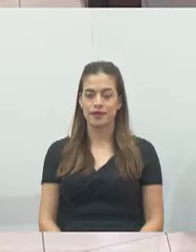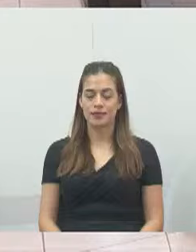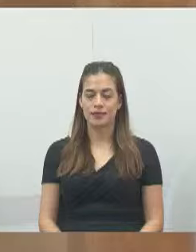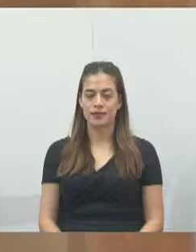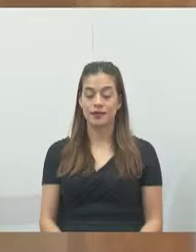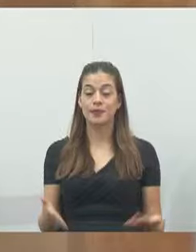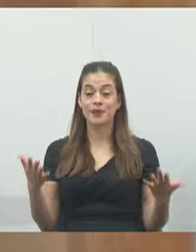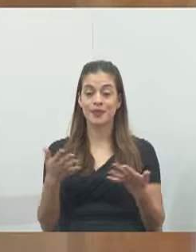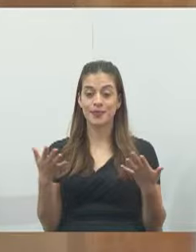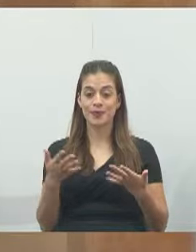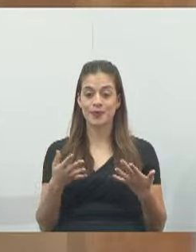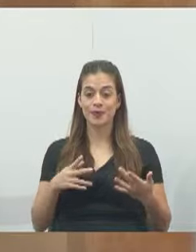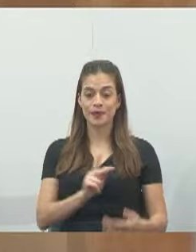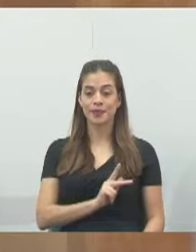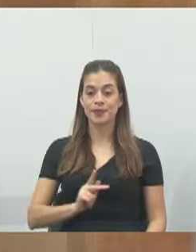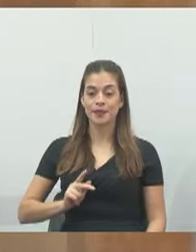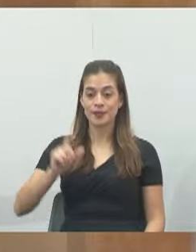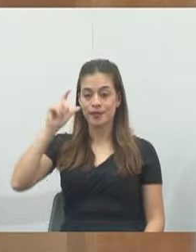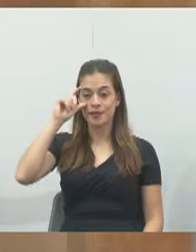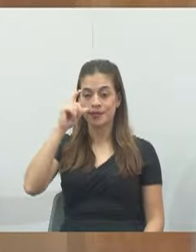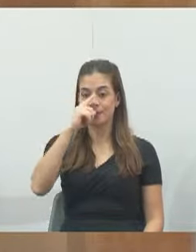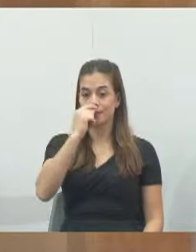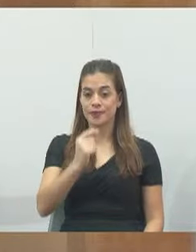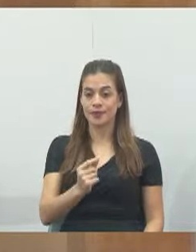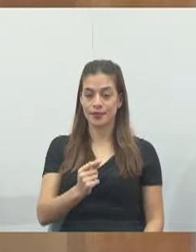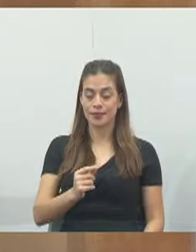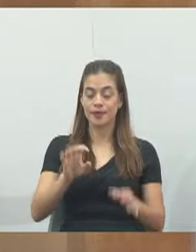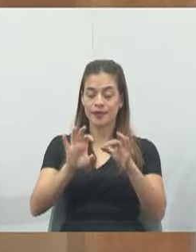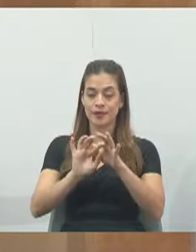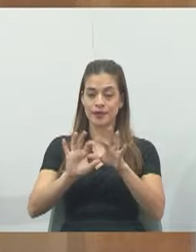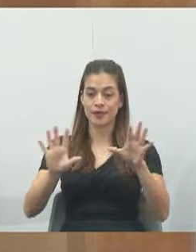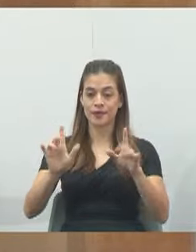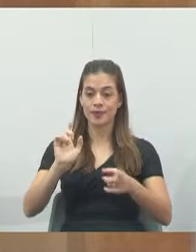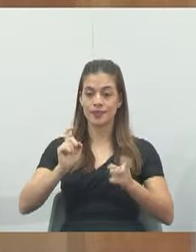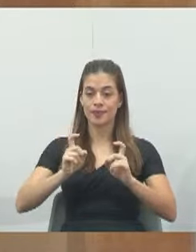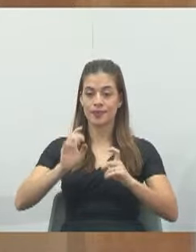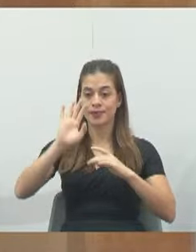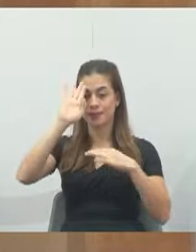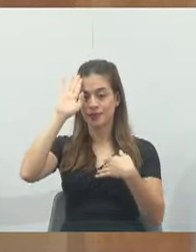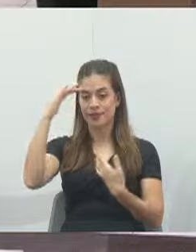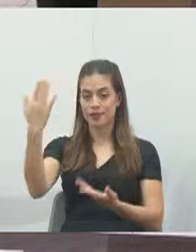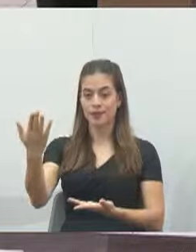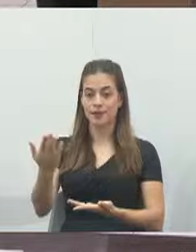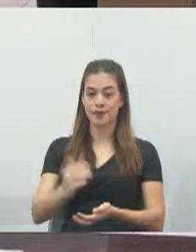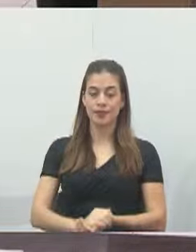Com a palavra agora o presidente Abner Rosa, que fará a abertura desta solenidade.